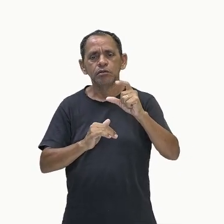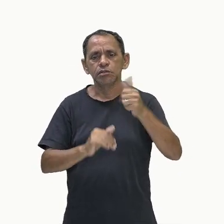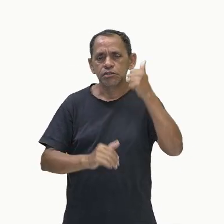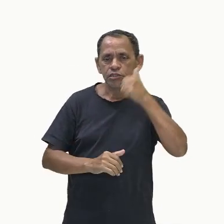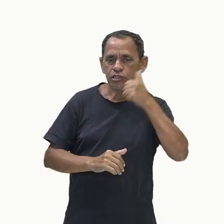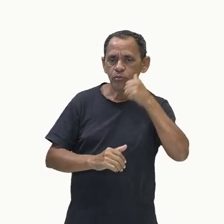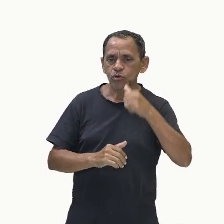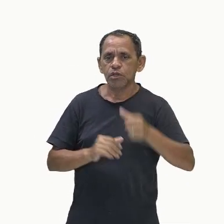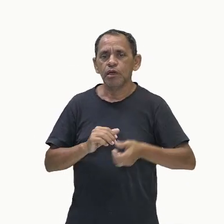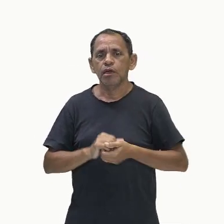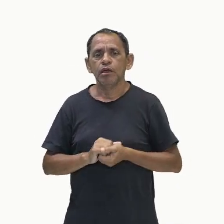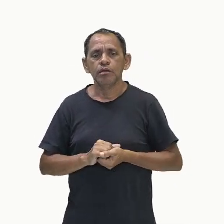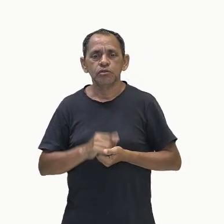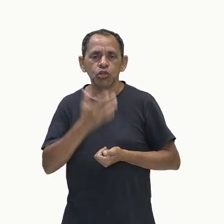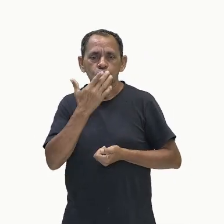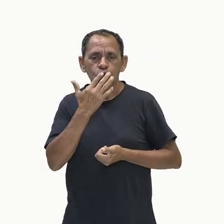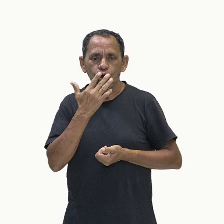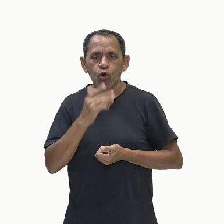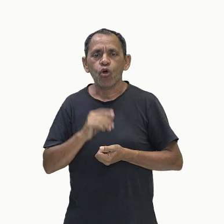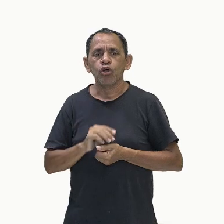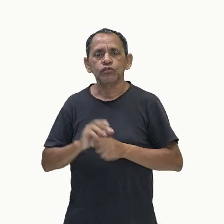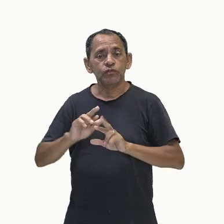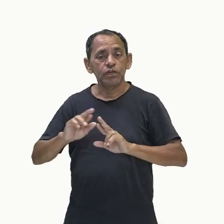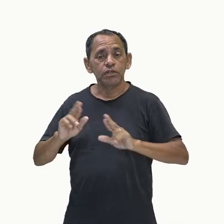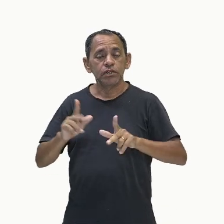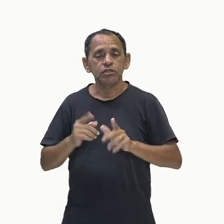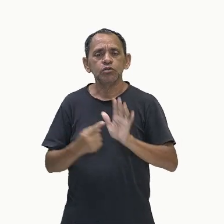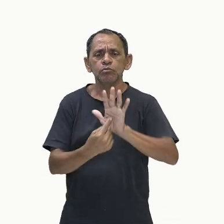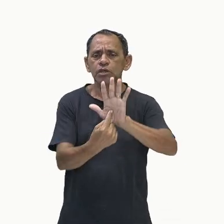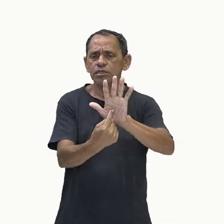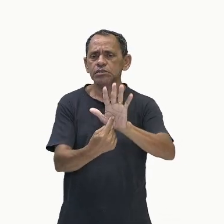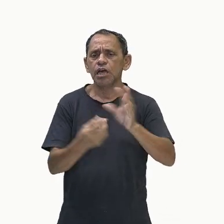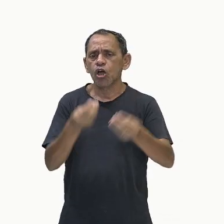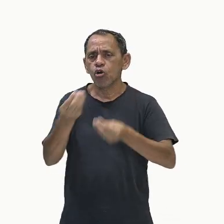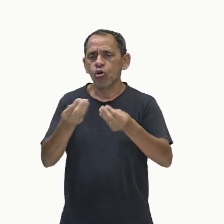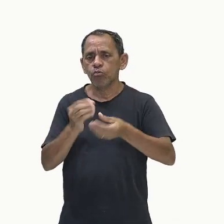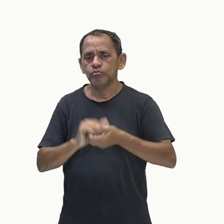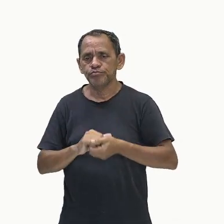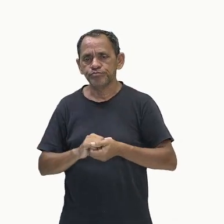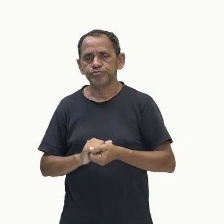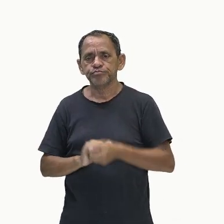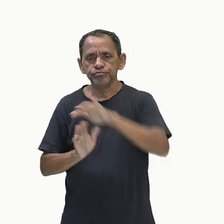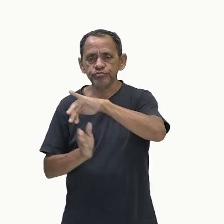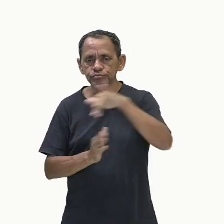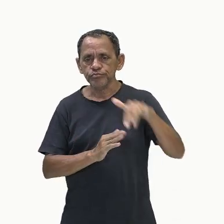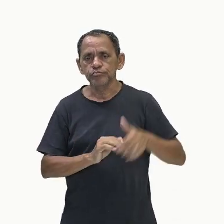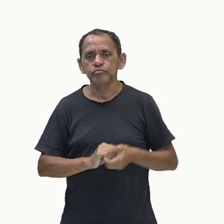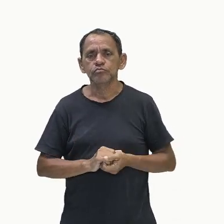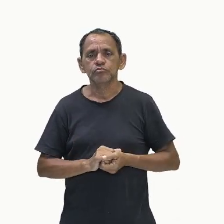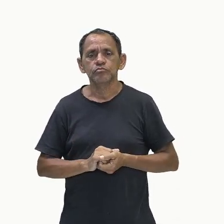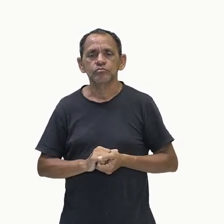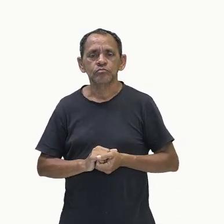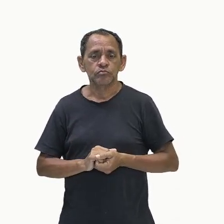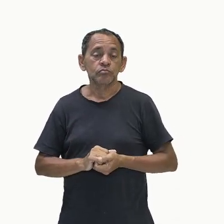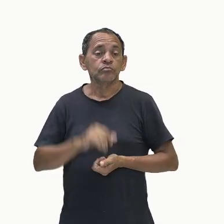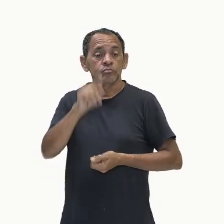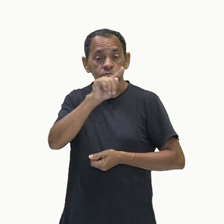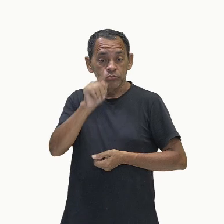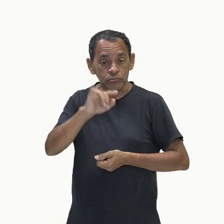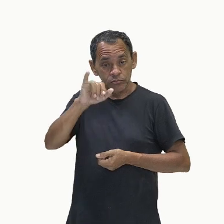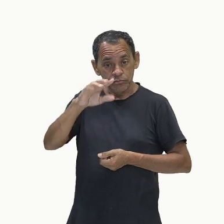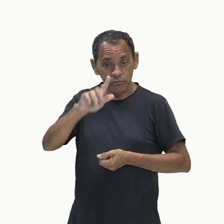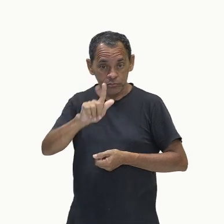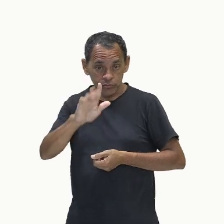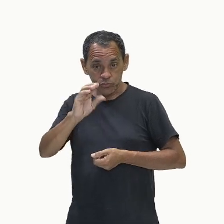as cores diferentes, a mulher ela pode ser apresentada da seguinte forma, ela pode ser homozigoto dominante para